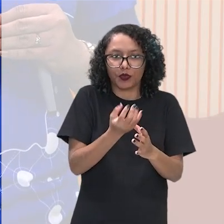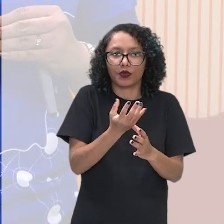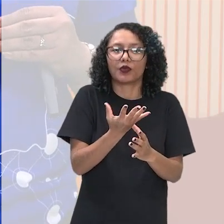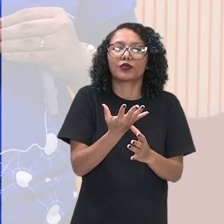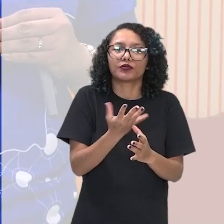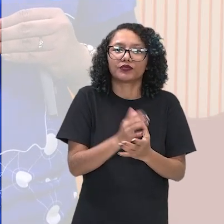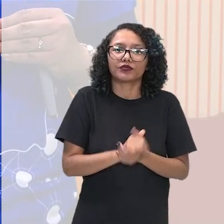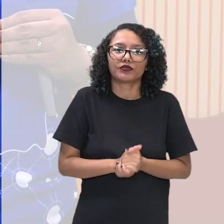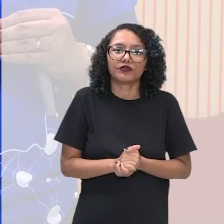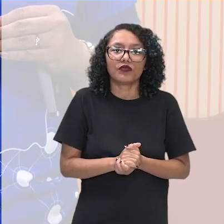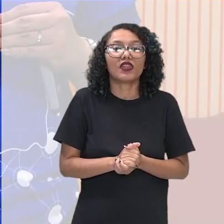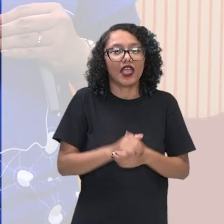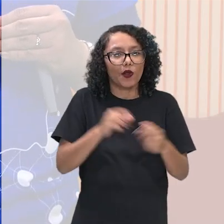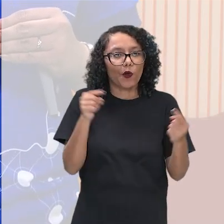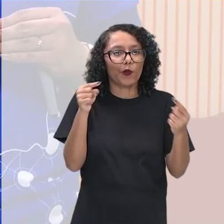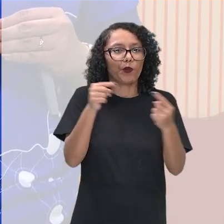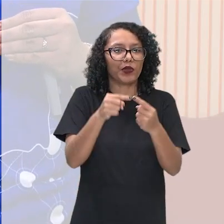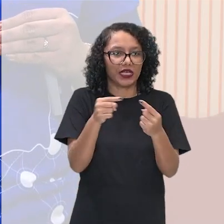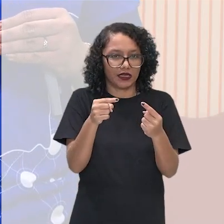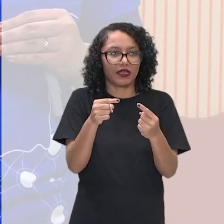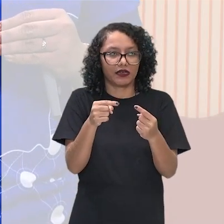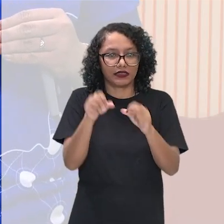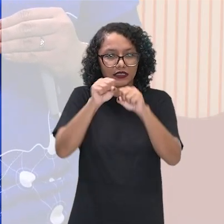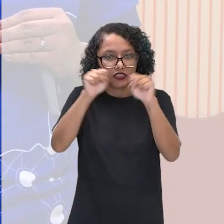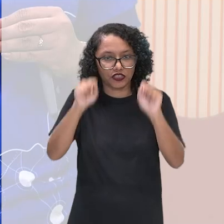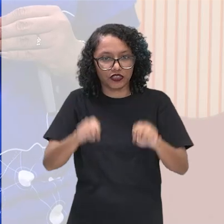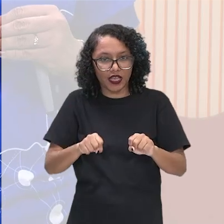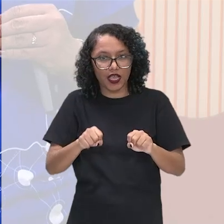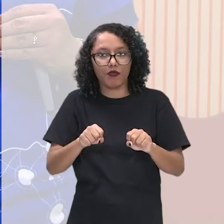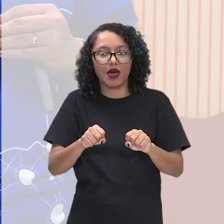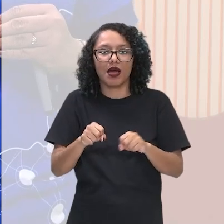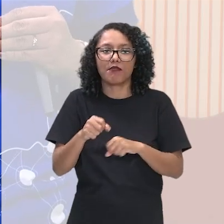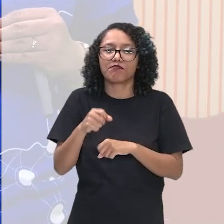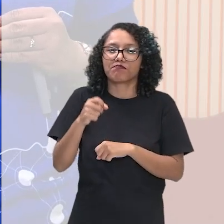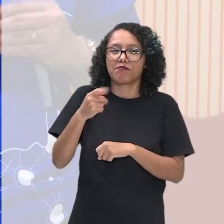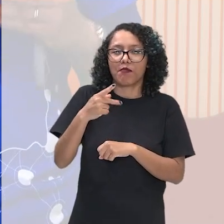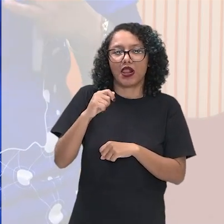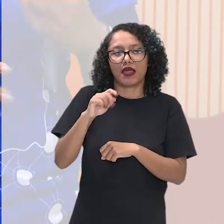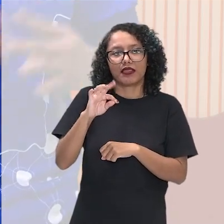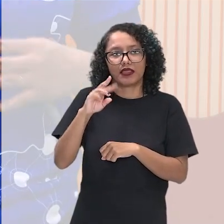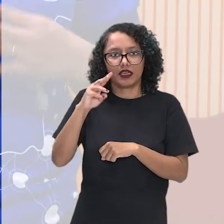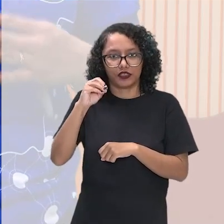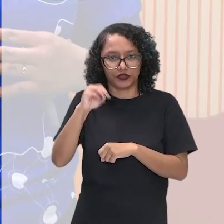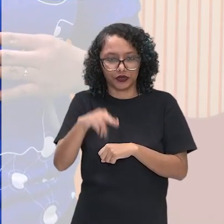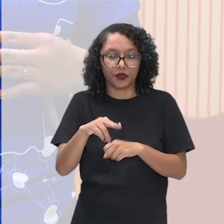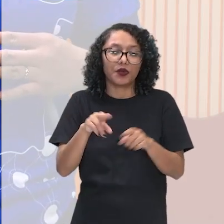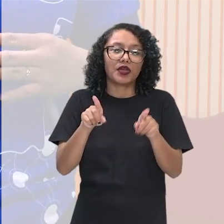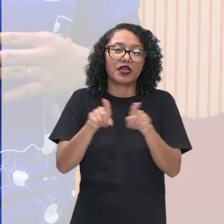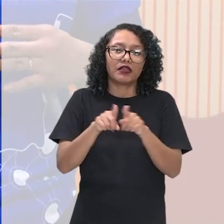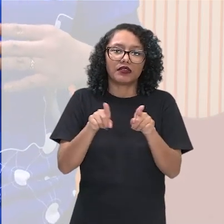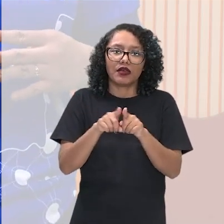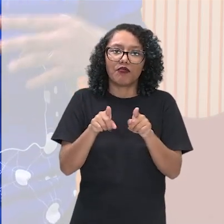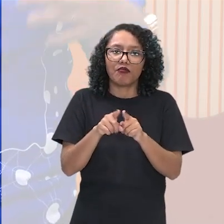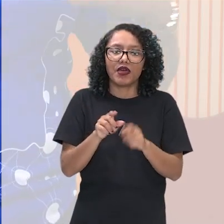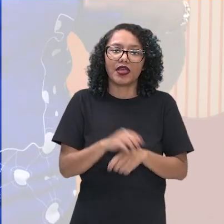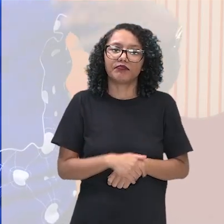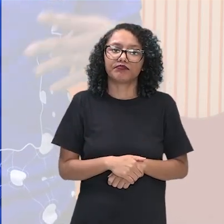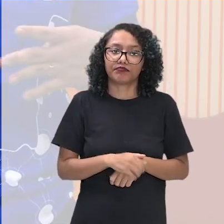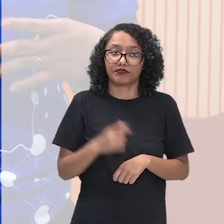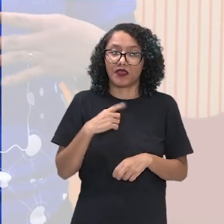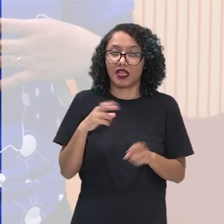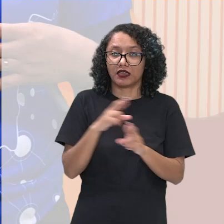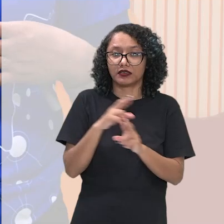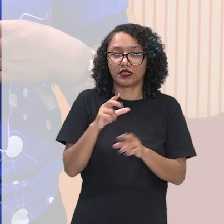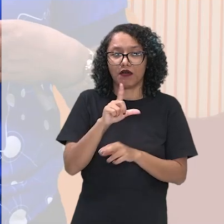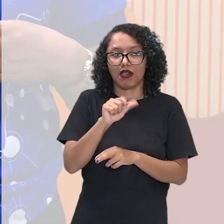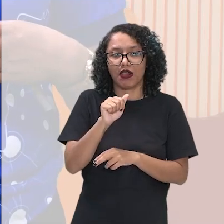caracterização do plantation, que também tem como característica o latifúndio. O que é o latifúndio? É justamente essas